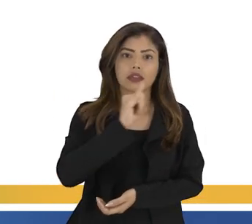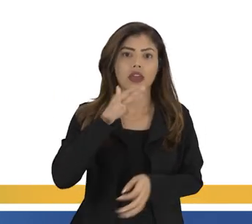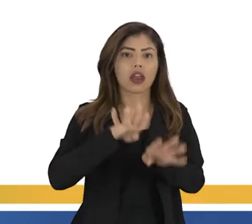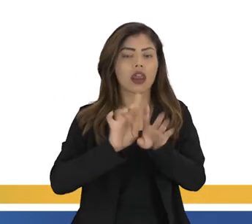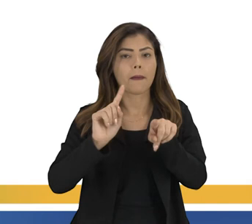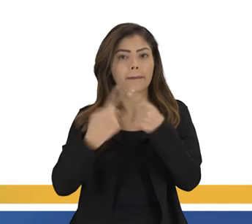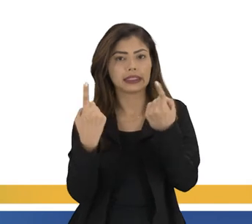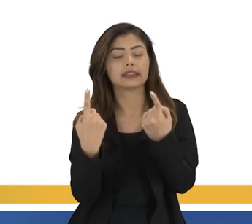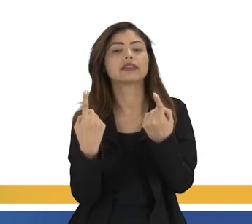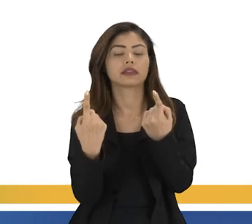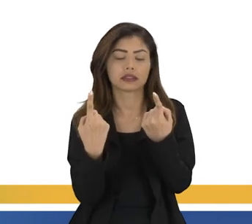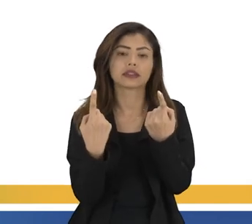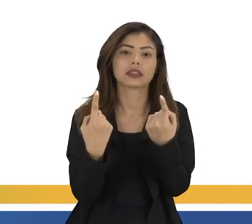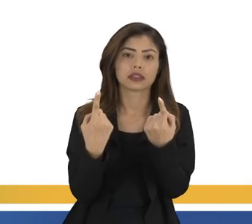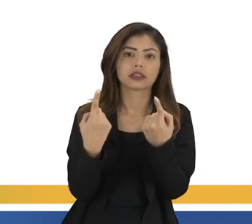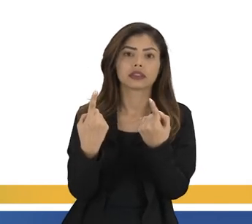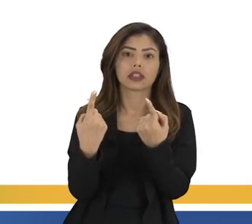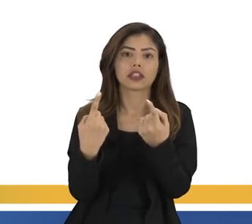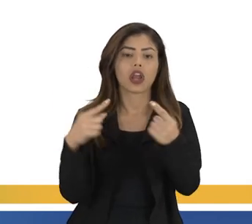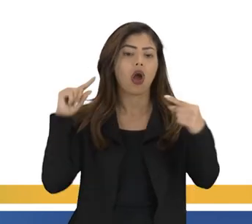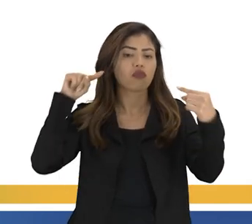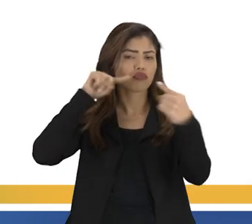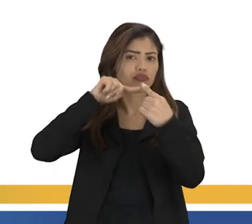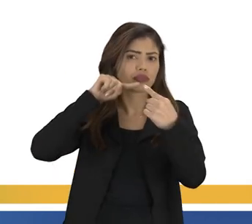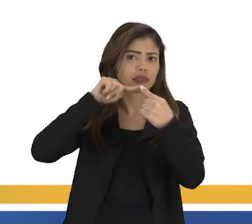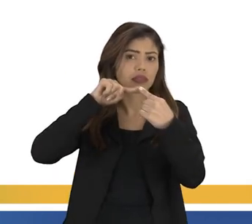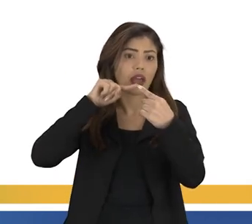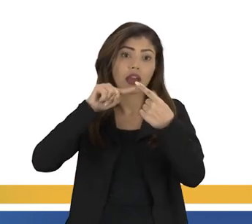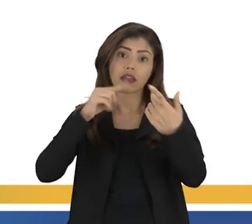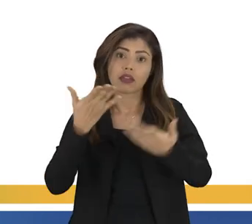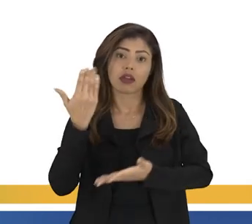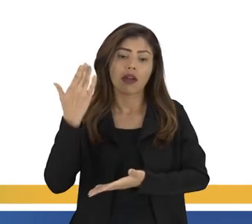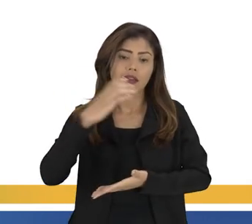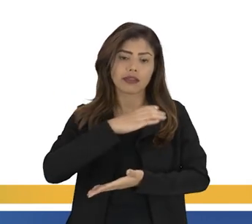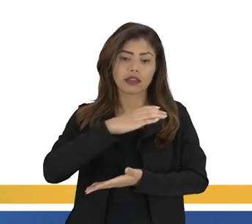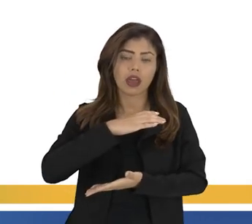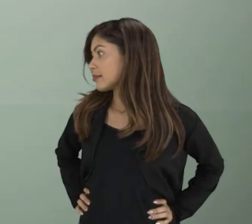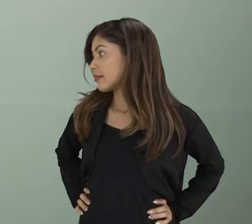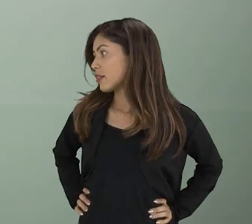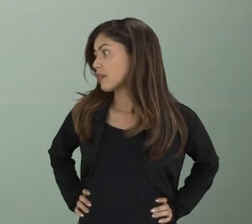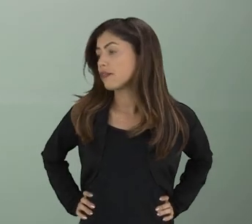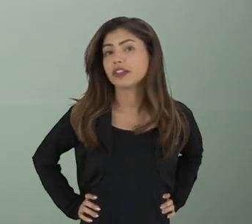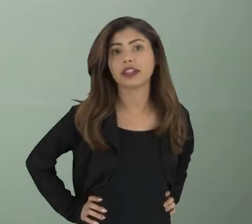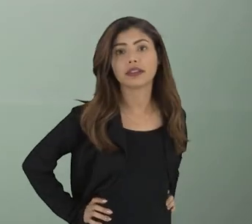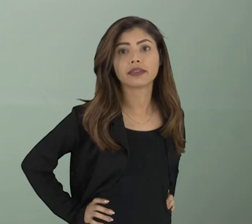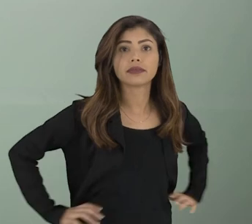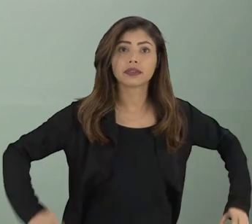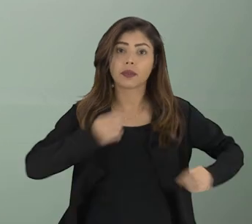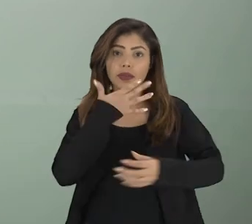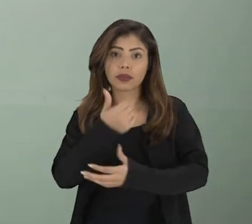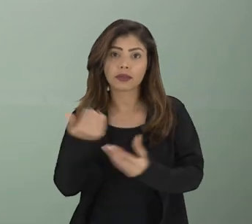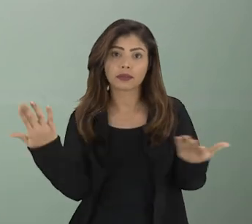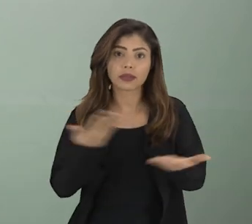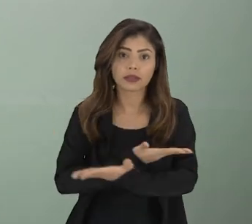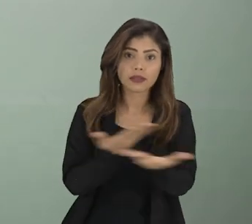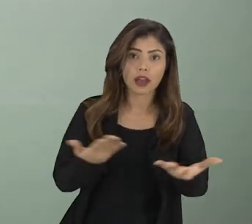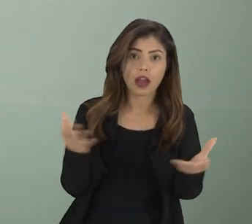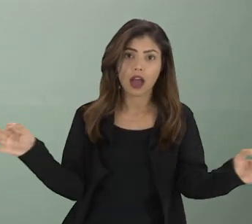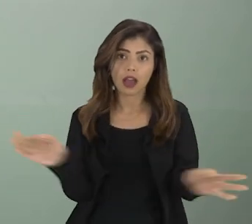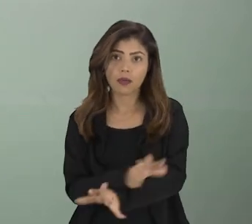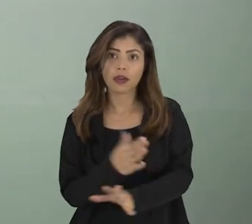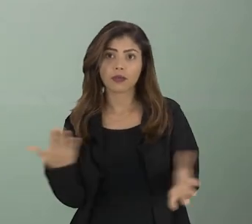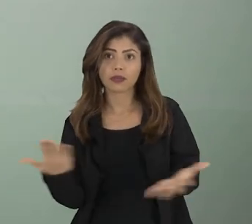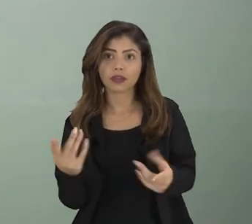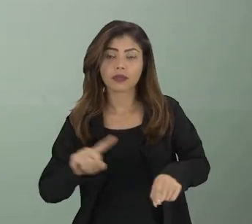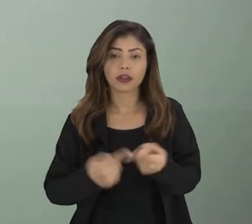mas vamos lembrar que tinha contato com o ambiente e com a cidade de constantinopla muito bem pessoal então esse